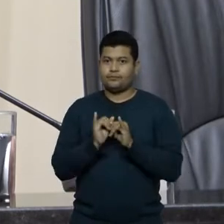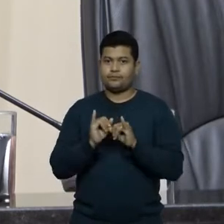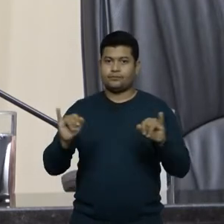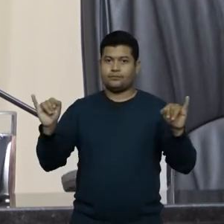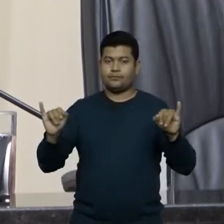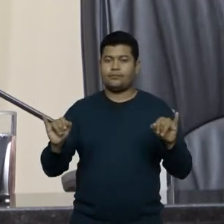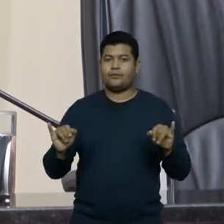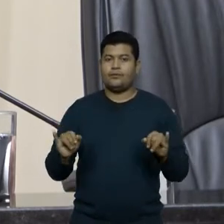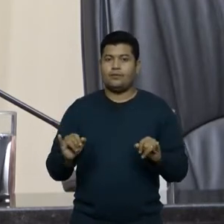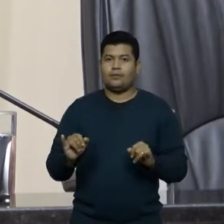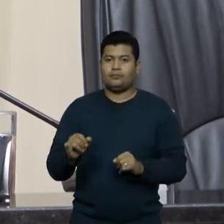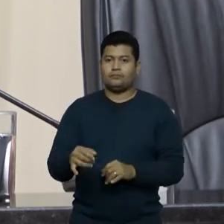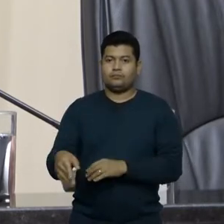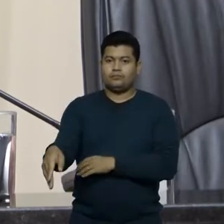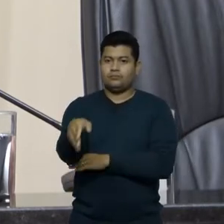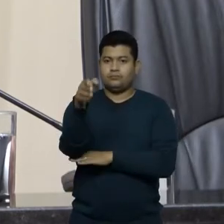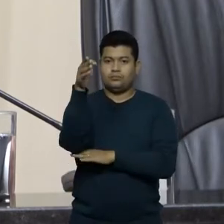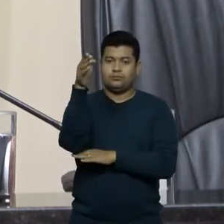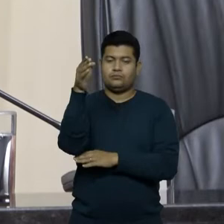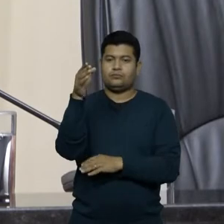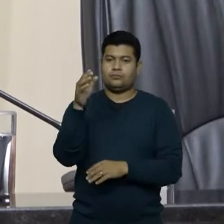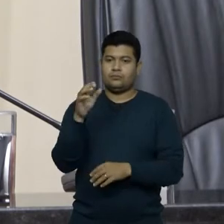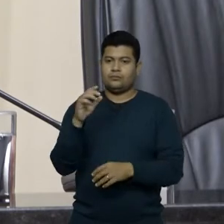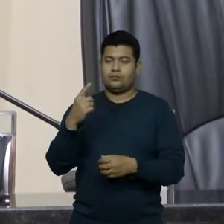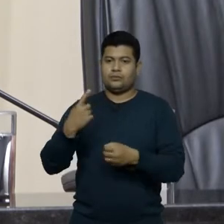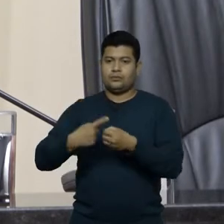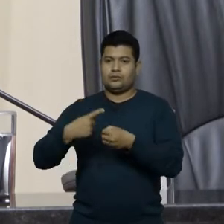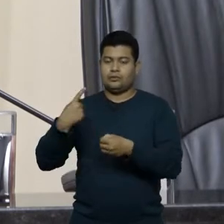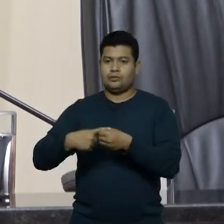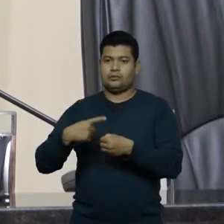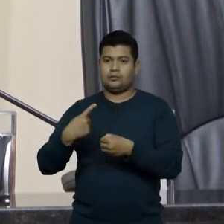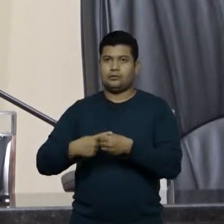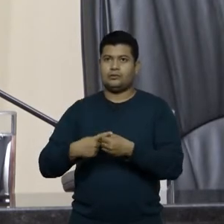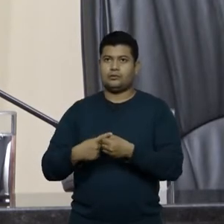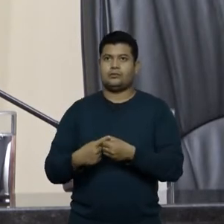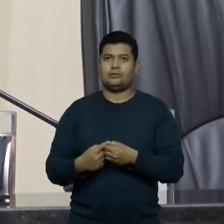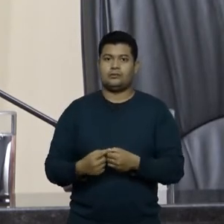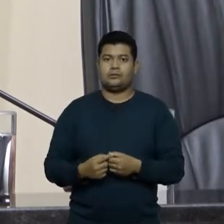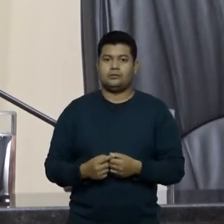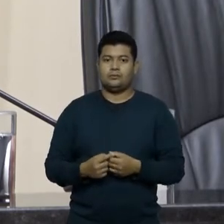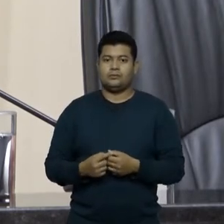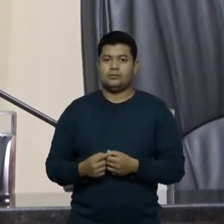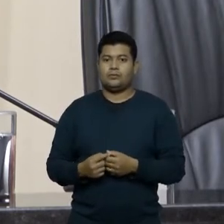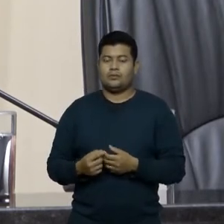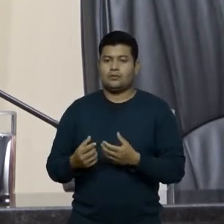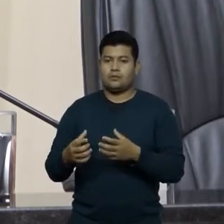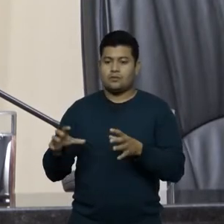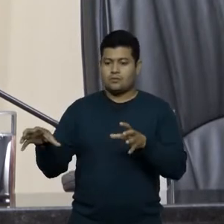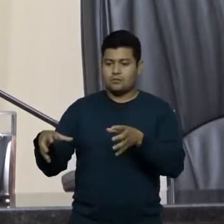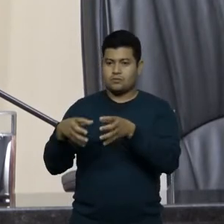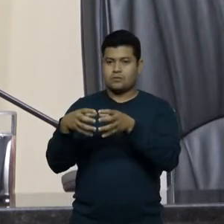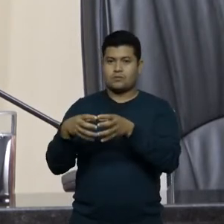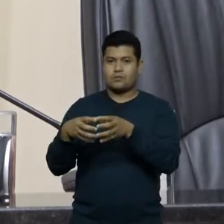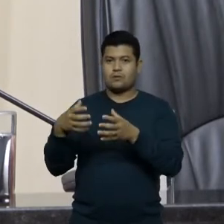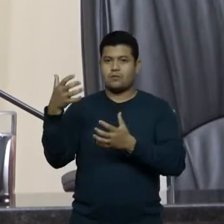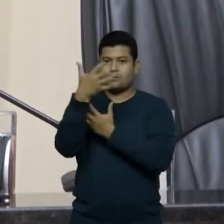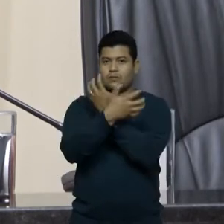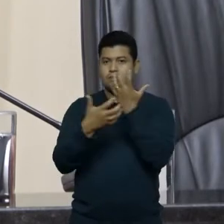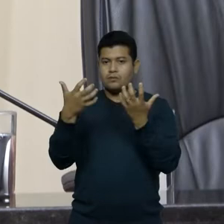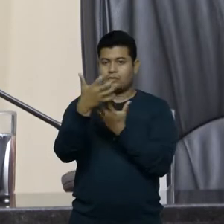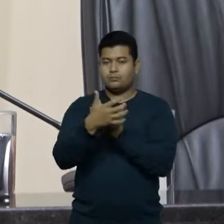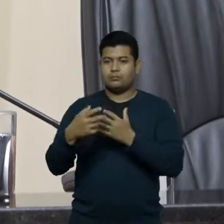a interpretação do Hino Municipal de pedras grandes pelo coral Municipal para conquistar